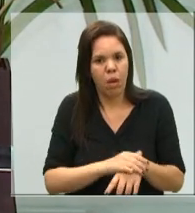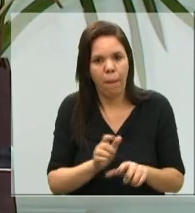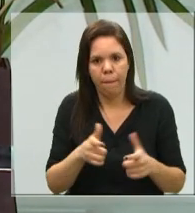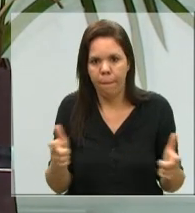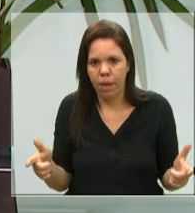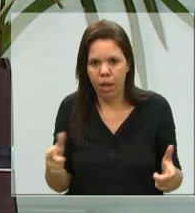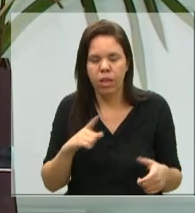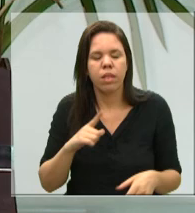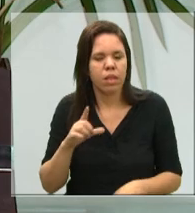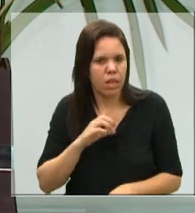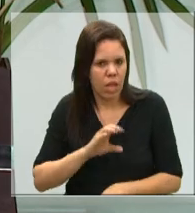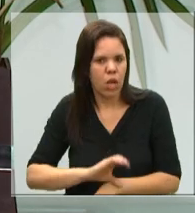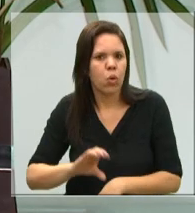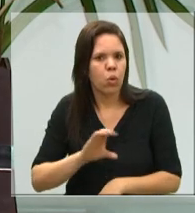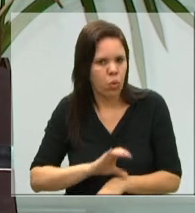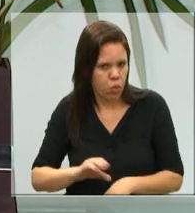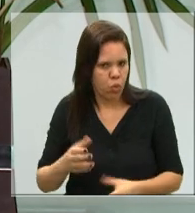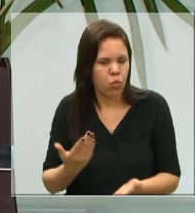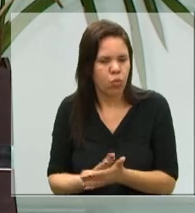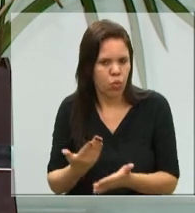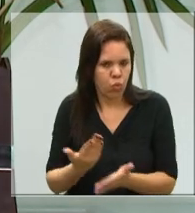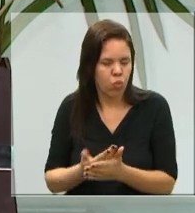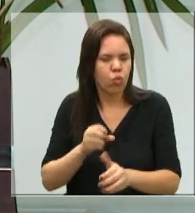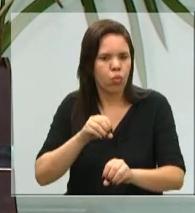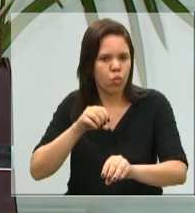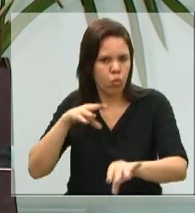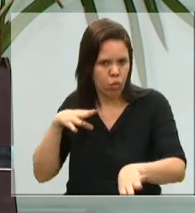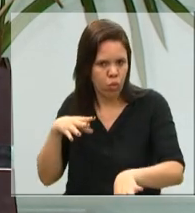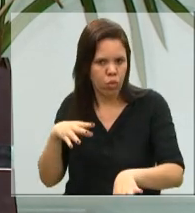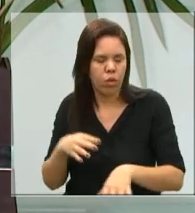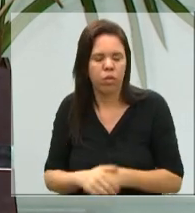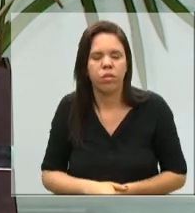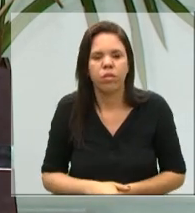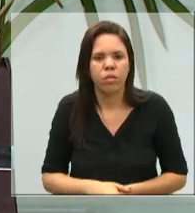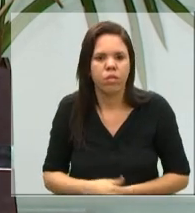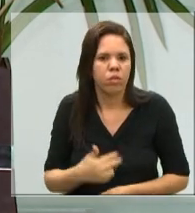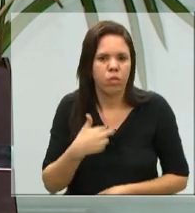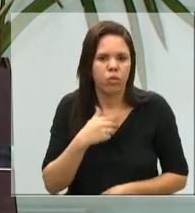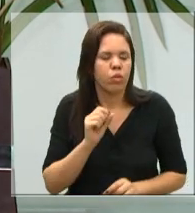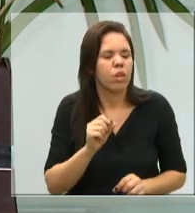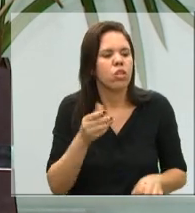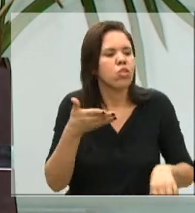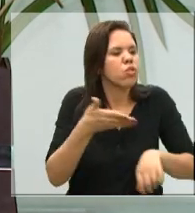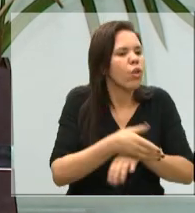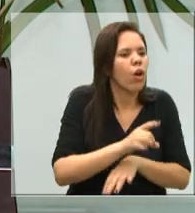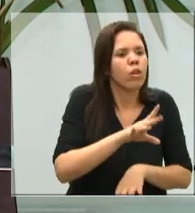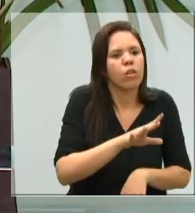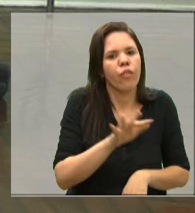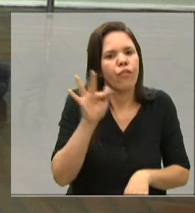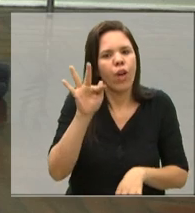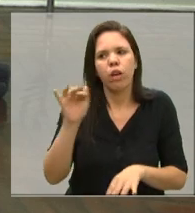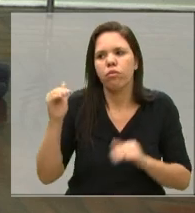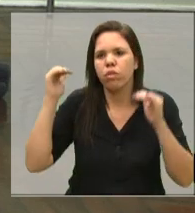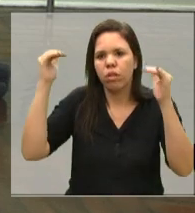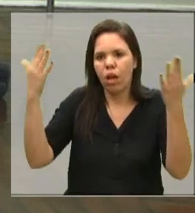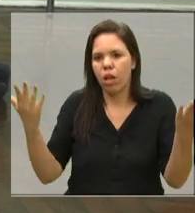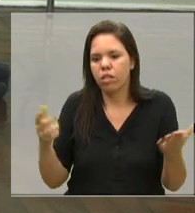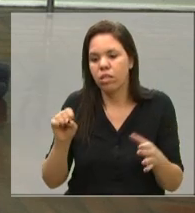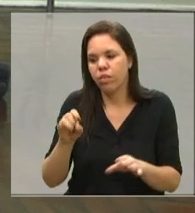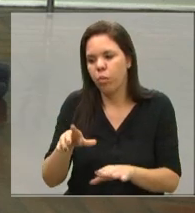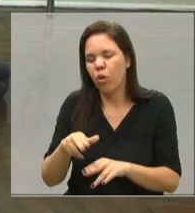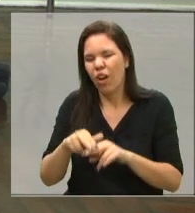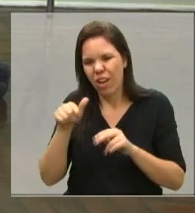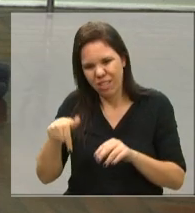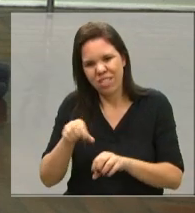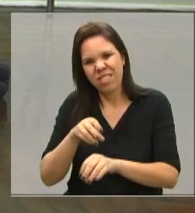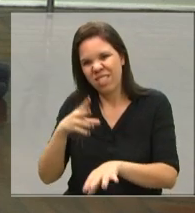que cursam EAD, não poderiam aceder ao ensino superior se não fosse essa modalidade. Eu acho que isso é